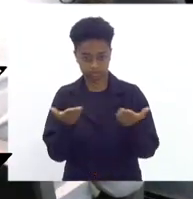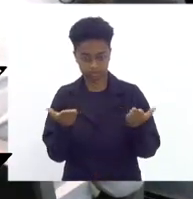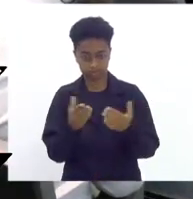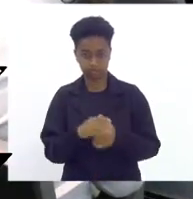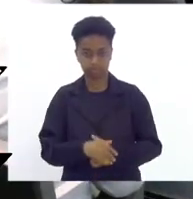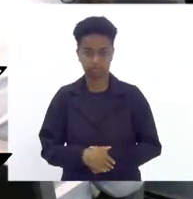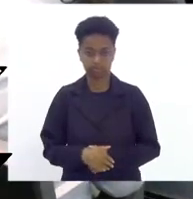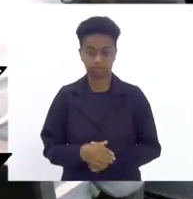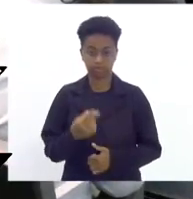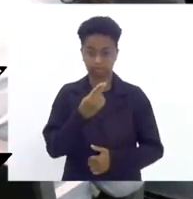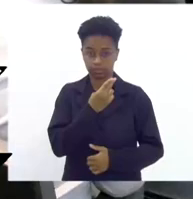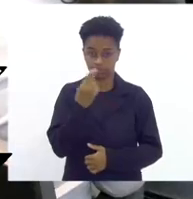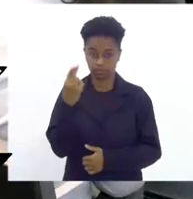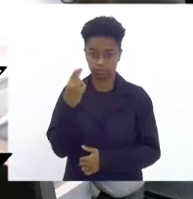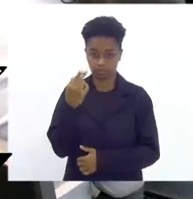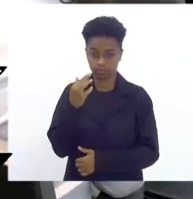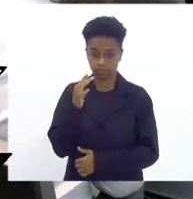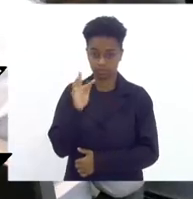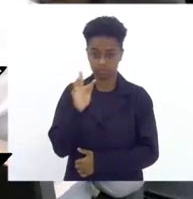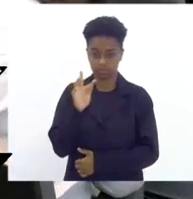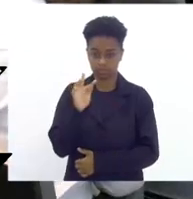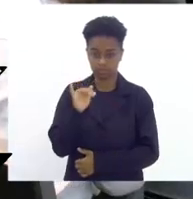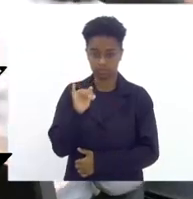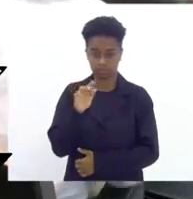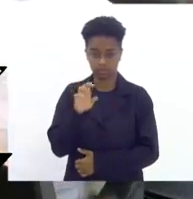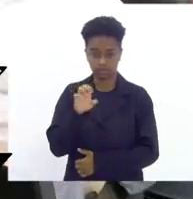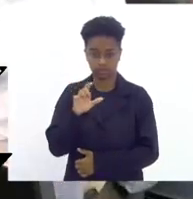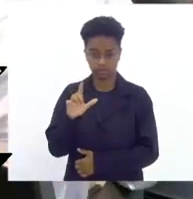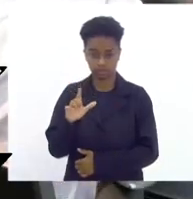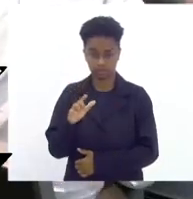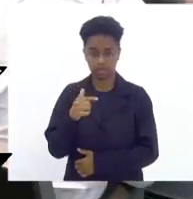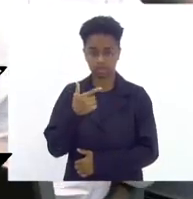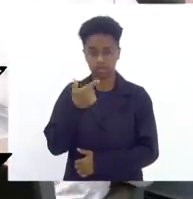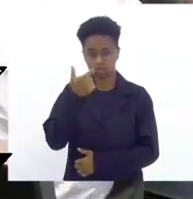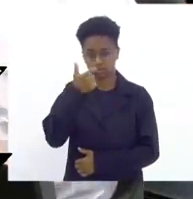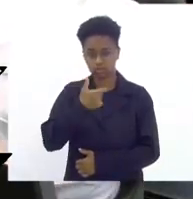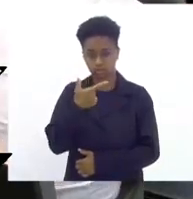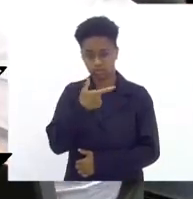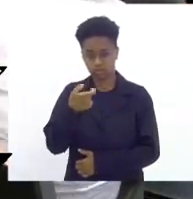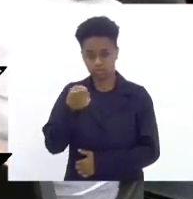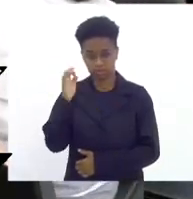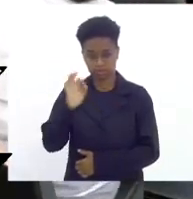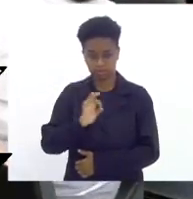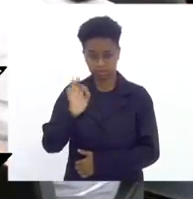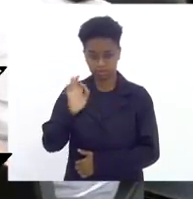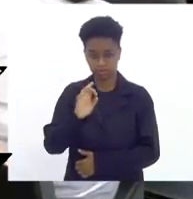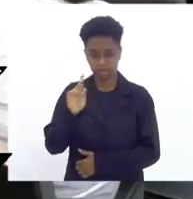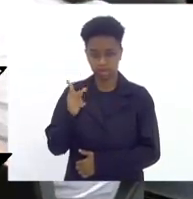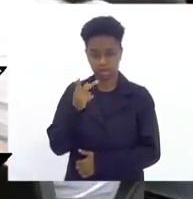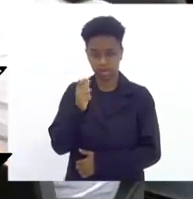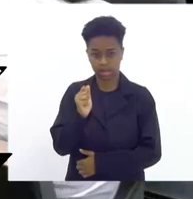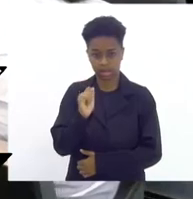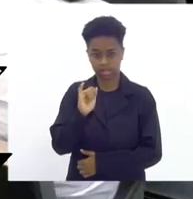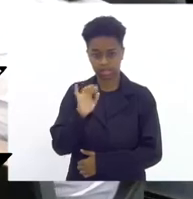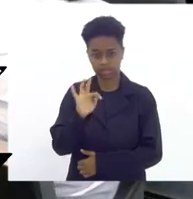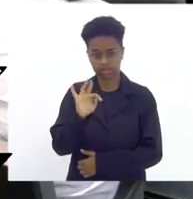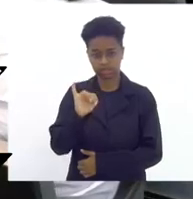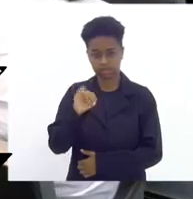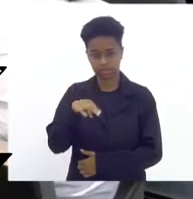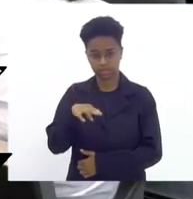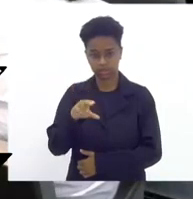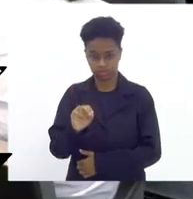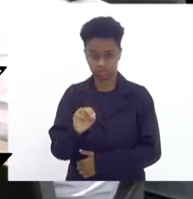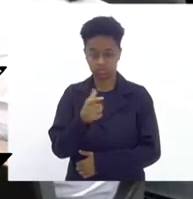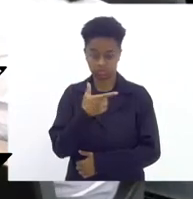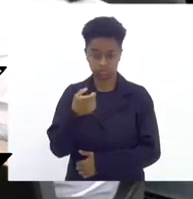meu nome é freinelo Deus sou 200 porcentos haitianos aí te amo 200